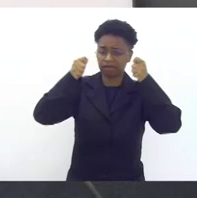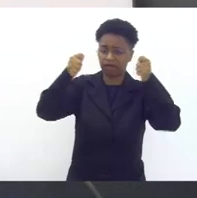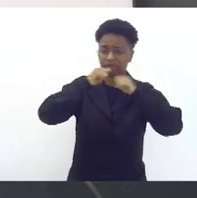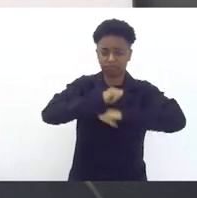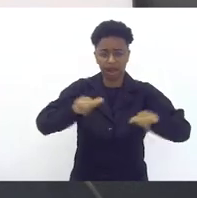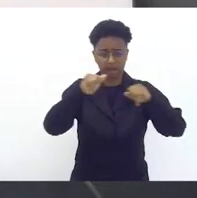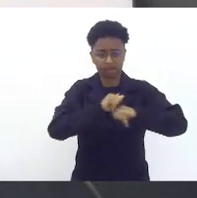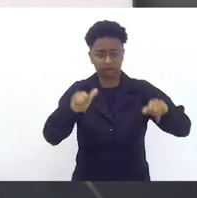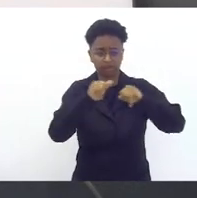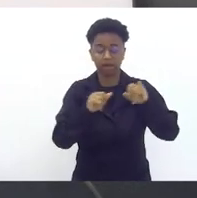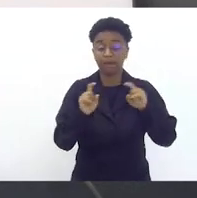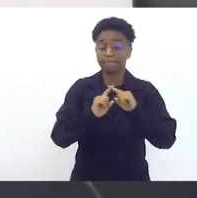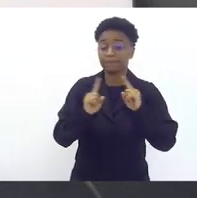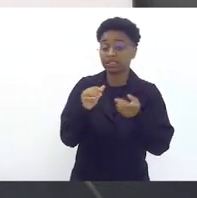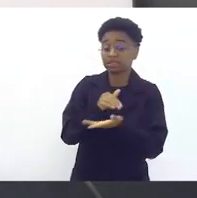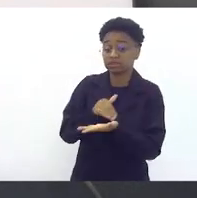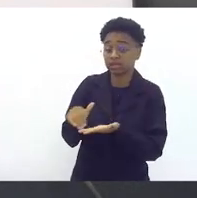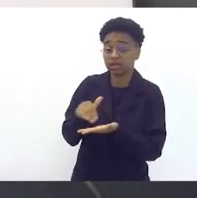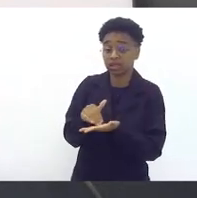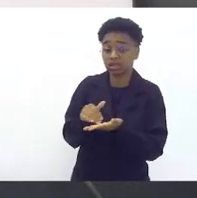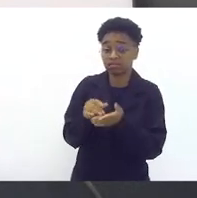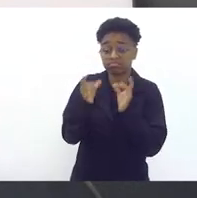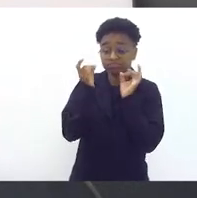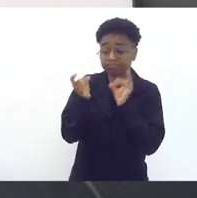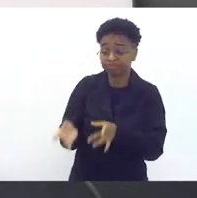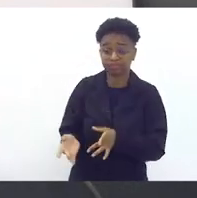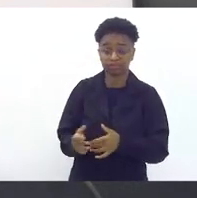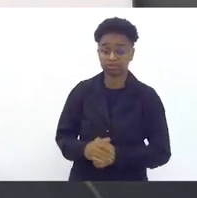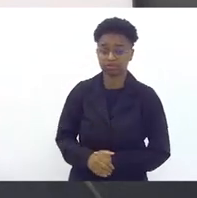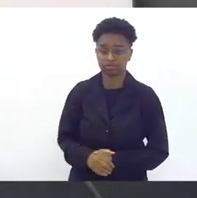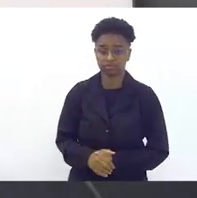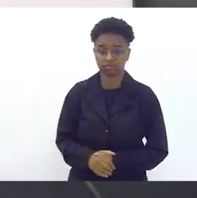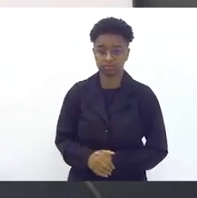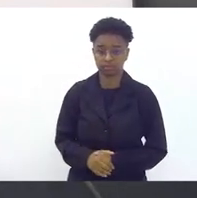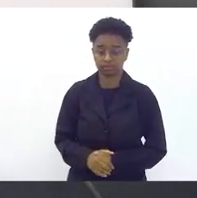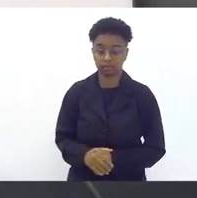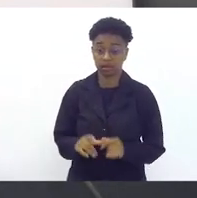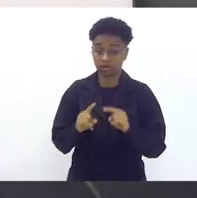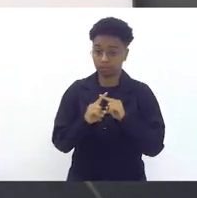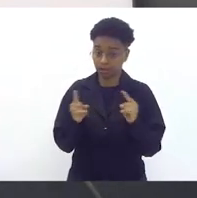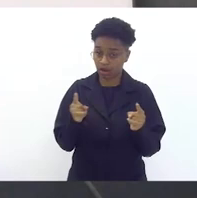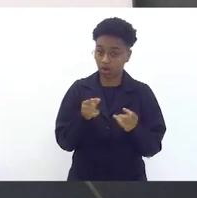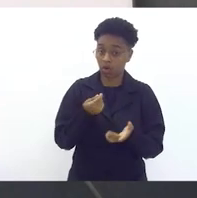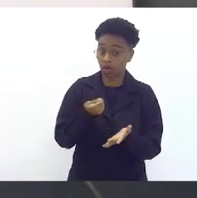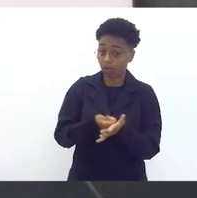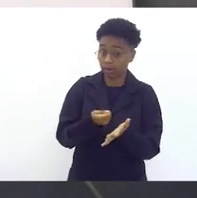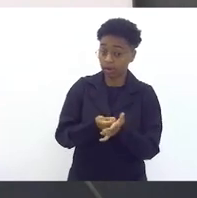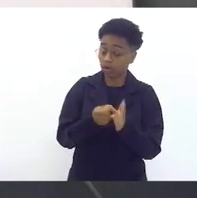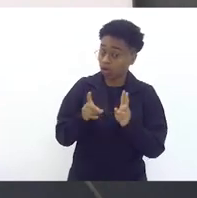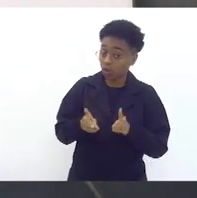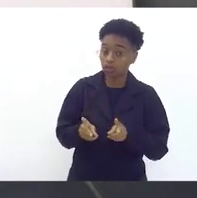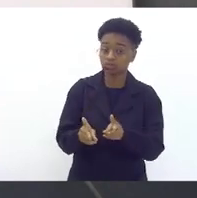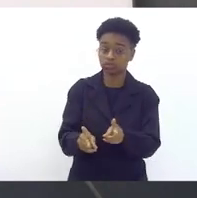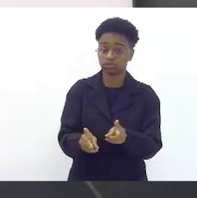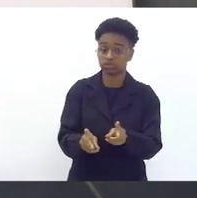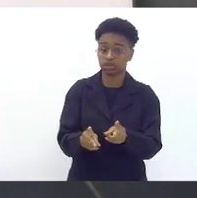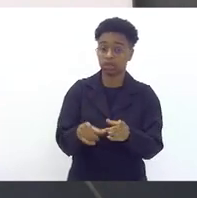reivindicando. E a secretaria deixou a mesa. Mas a obrigação ainda se encontra